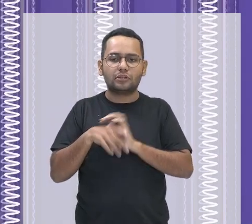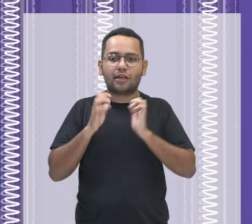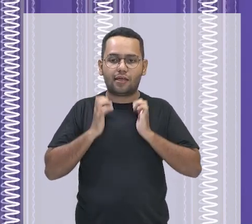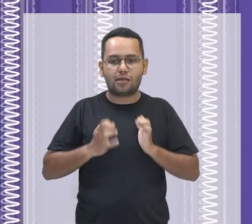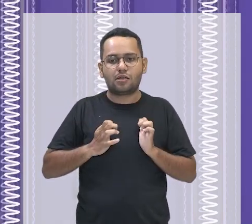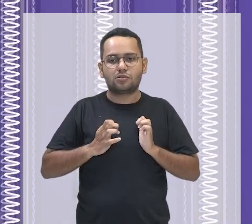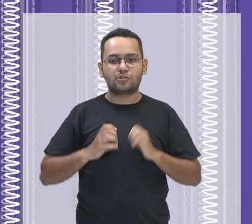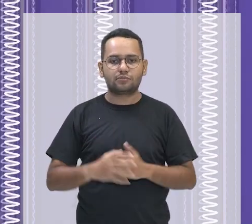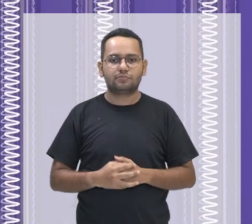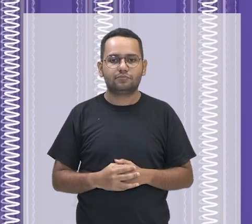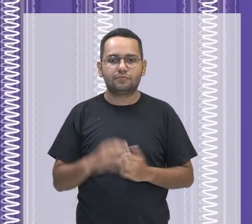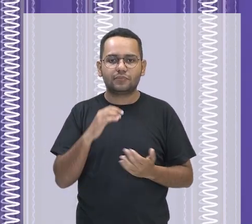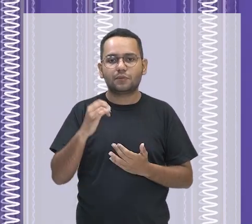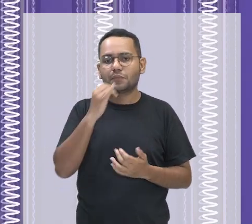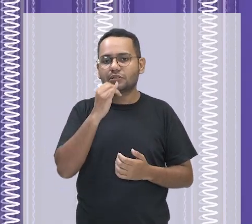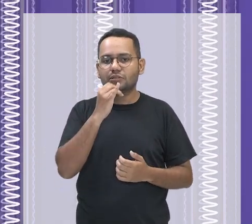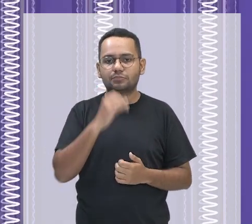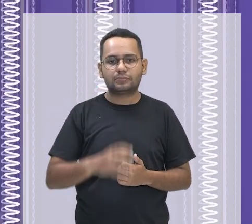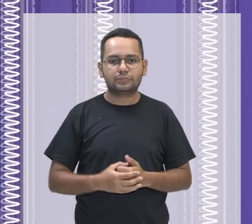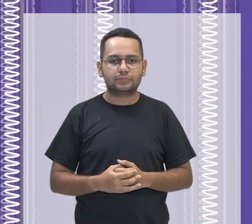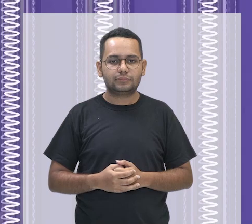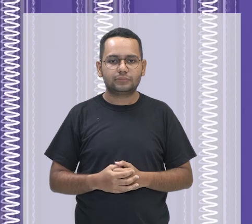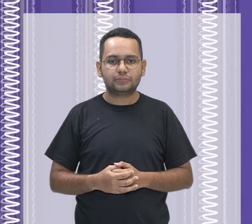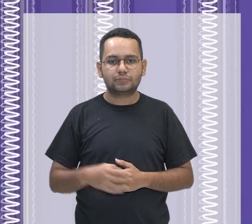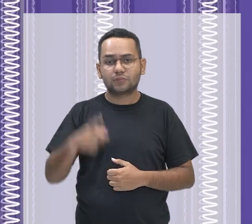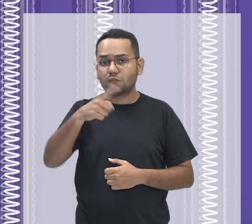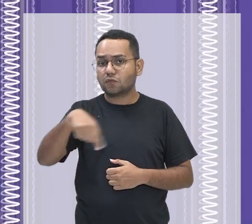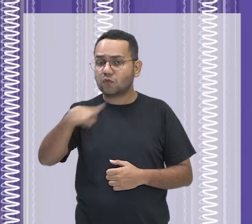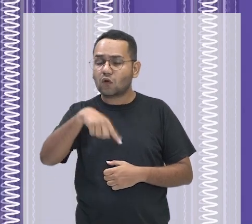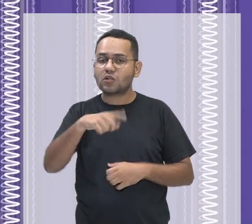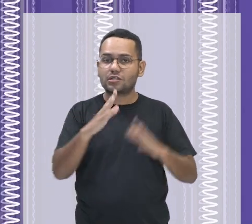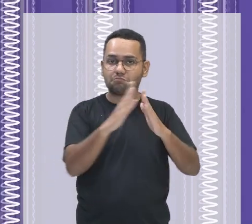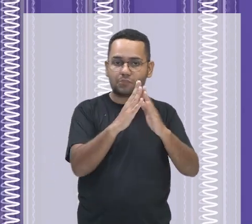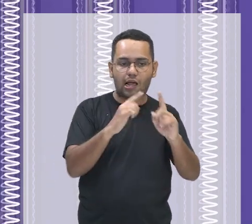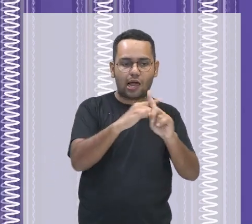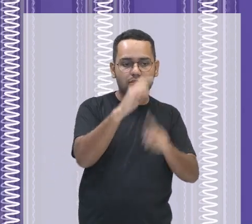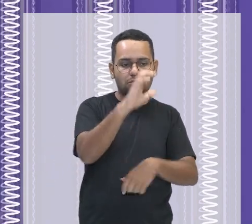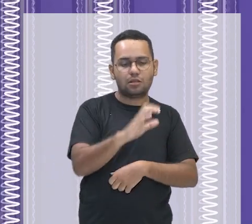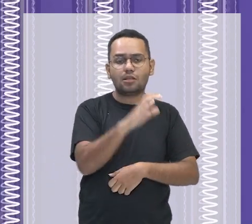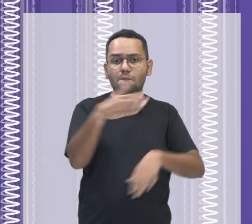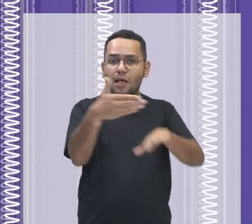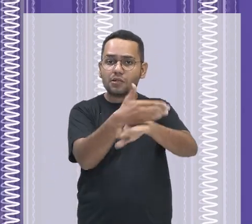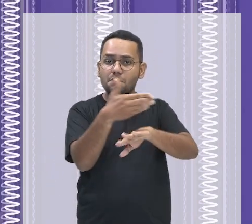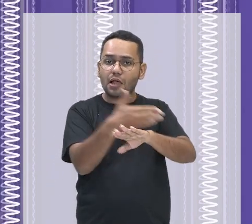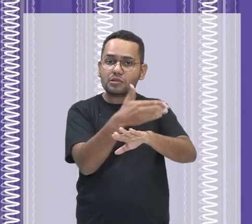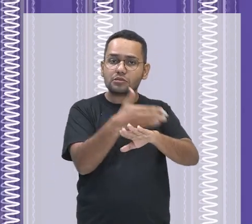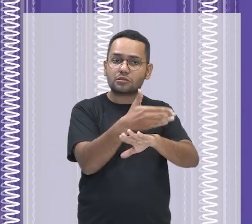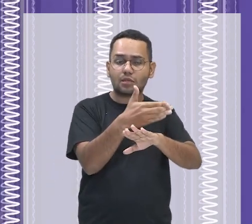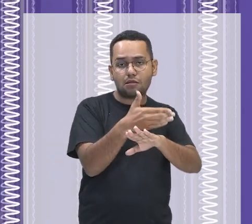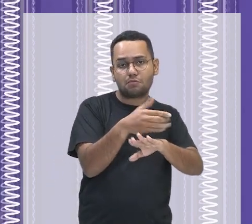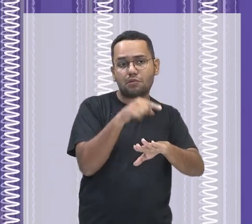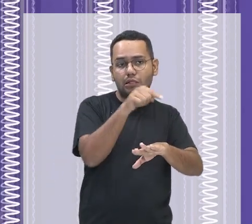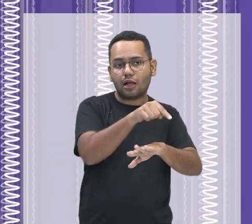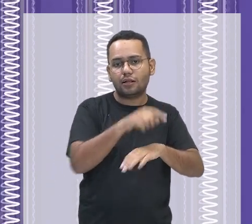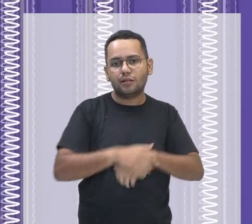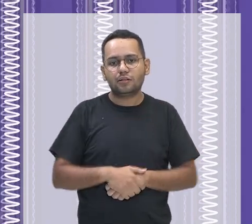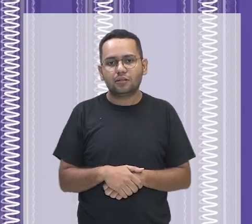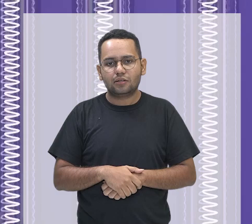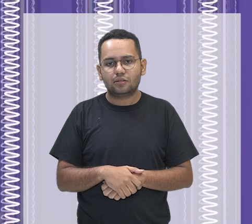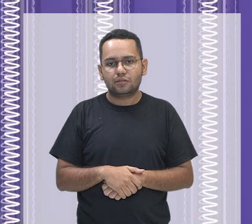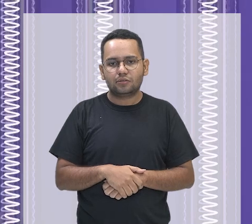isso, por exemplo, vocês que participam nas paróquias católicas ou nas escolas, nas